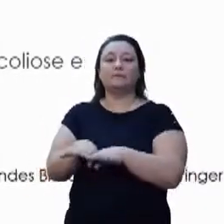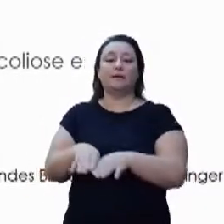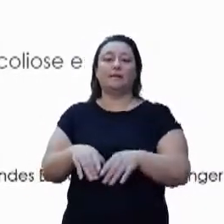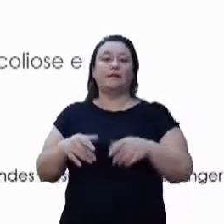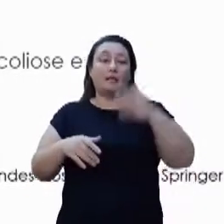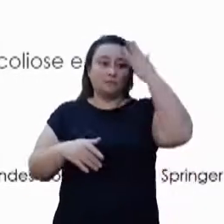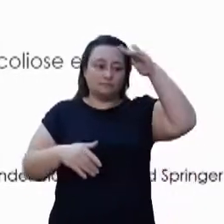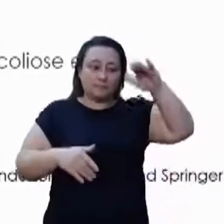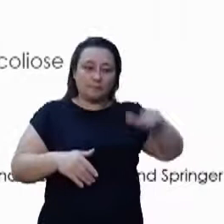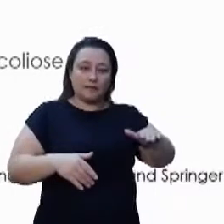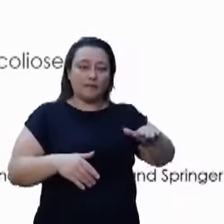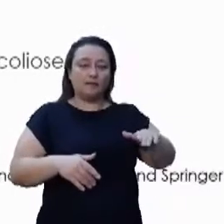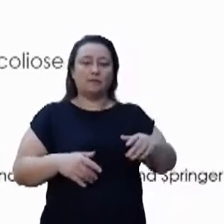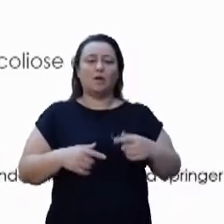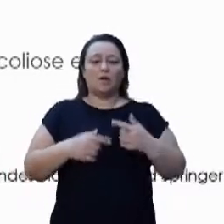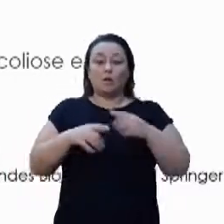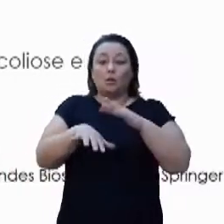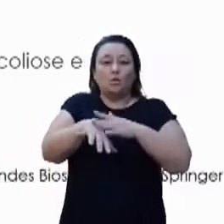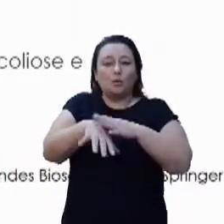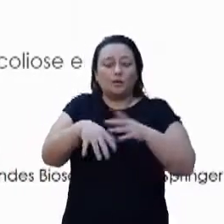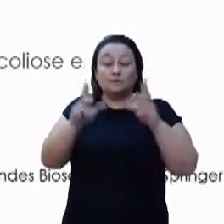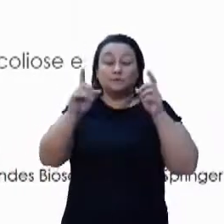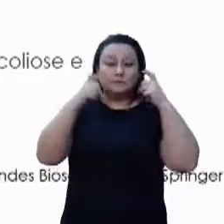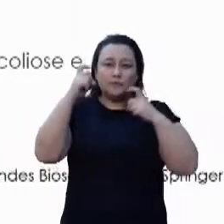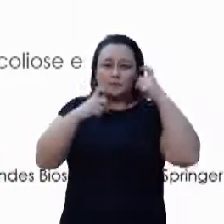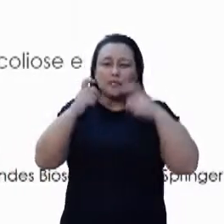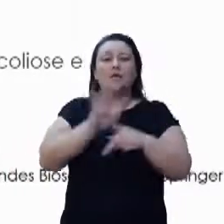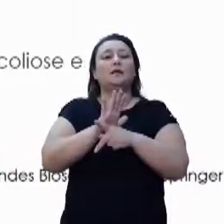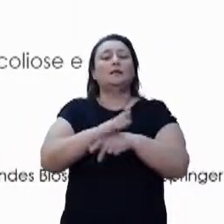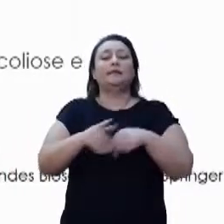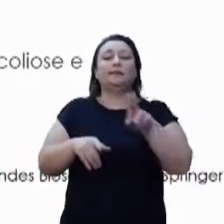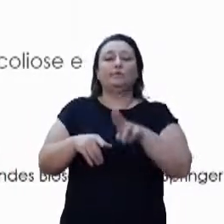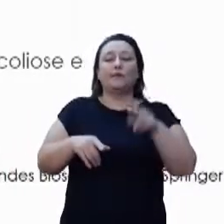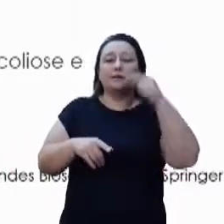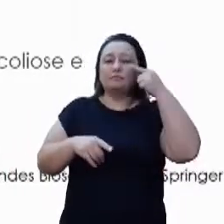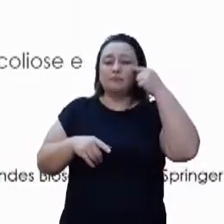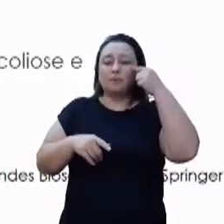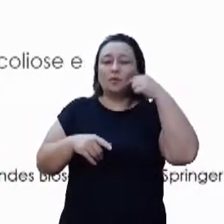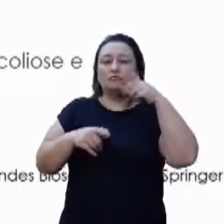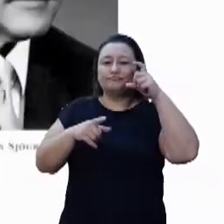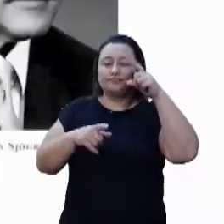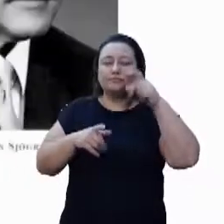estatura, epilepsia, cifescoliose e alterações oftalmológicas também características.